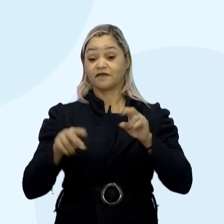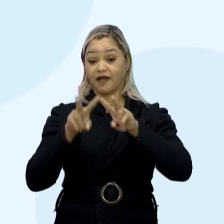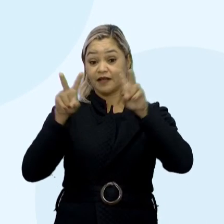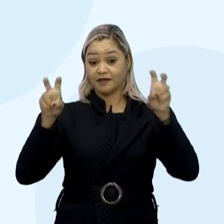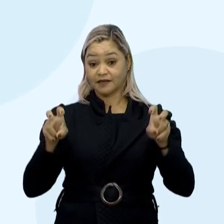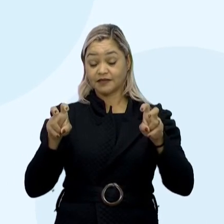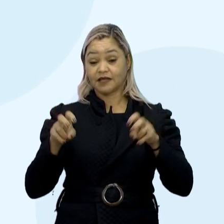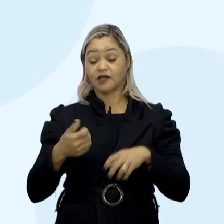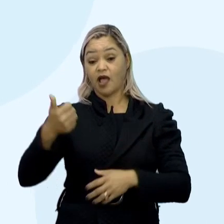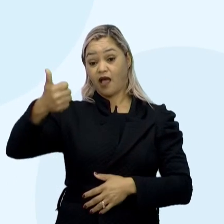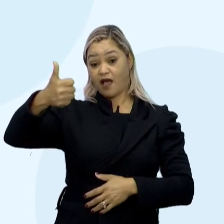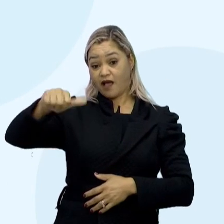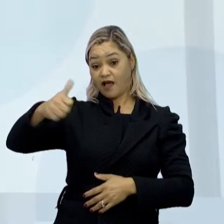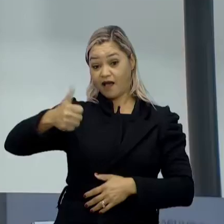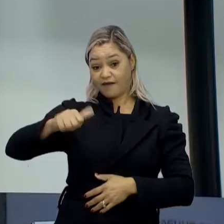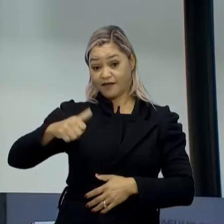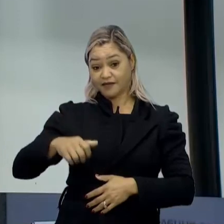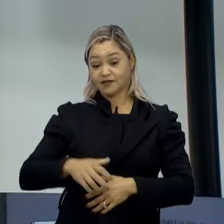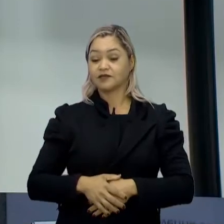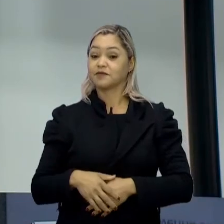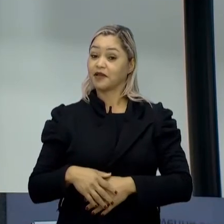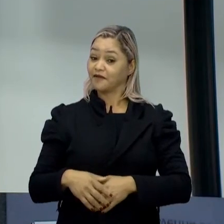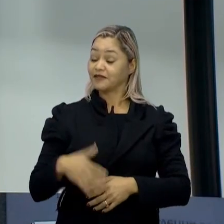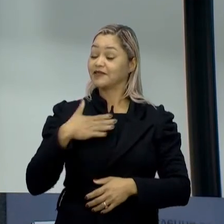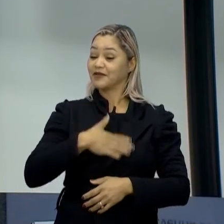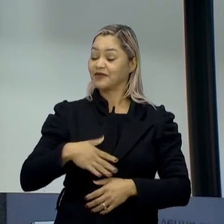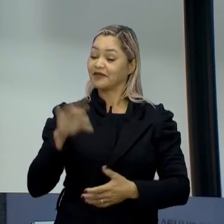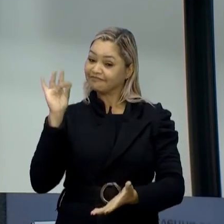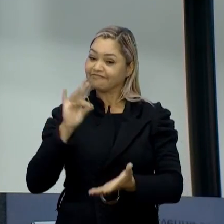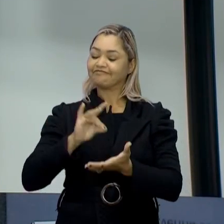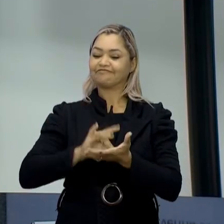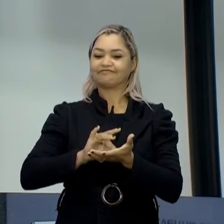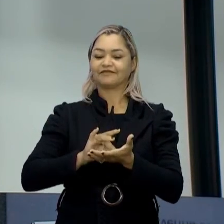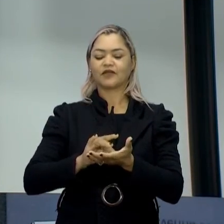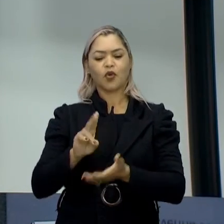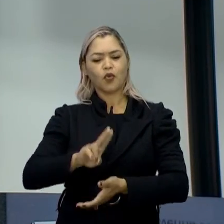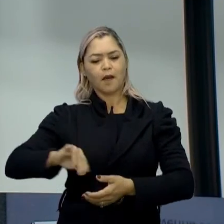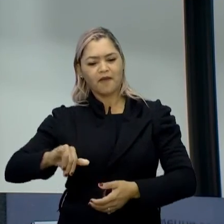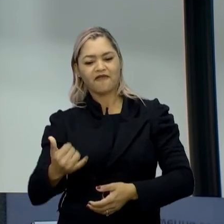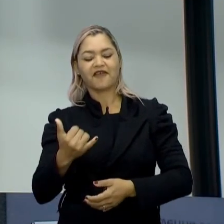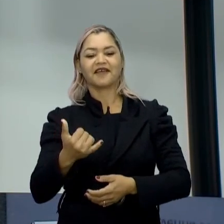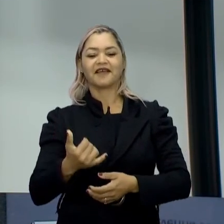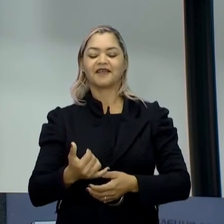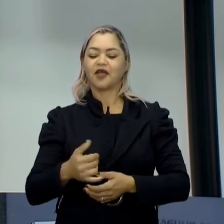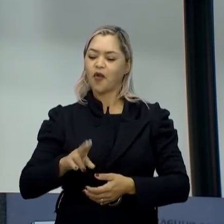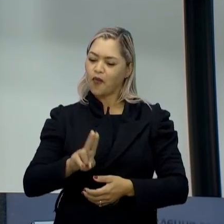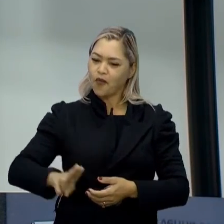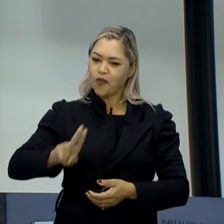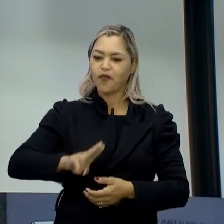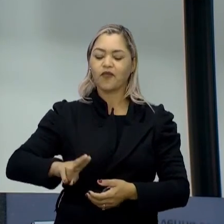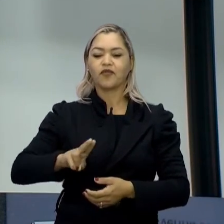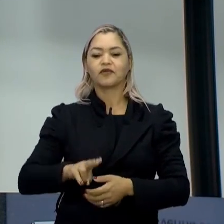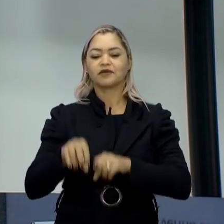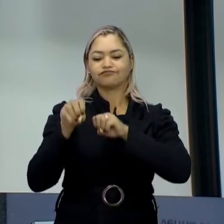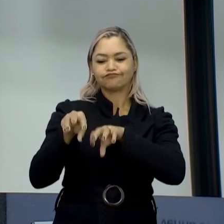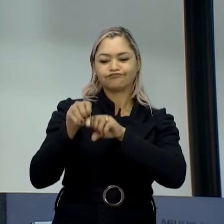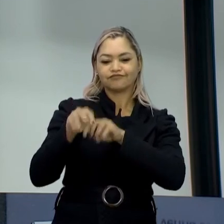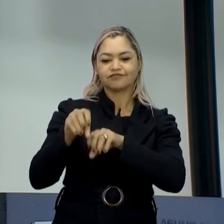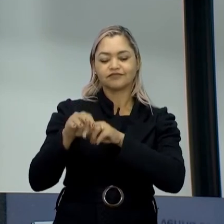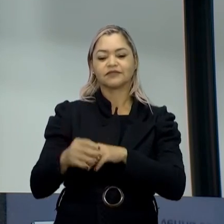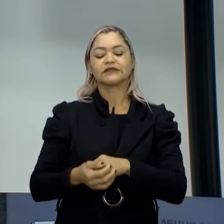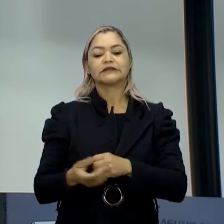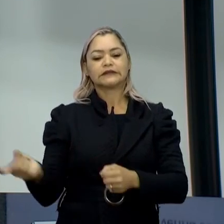nessa avaliação. Espero que vocês tenham gostado mesmo, que vocês usem a aula, usem aí, né, essa